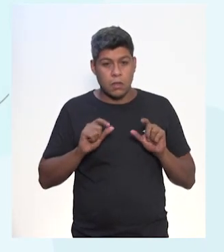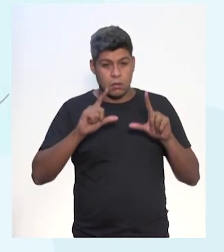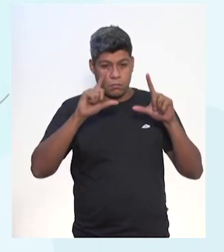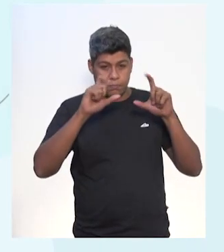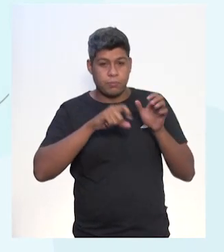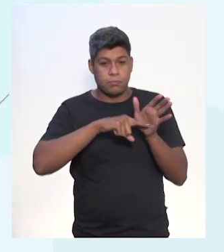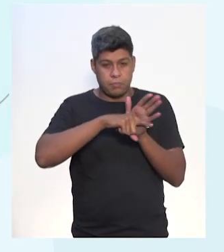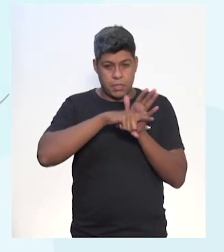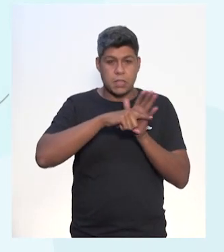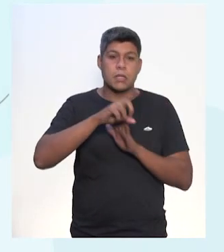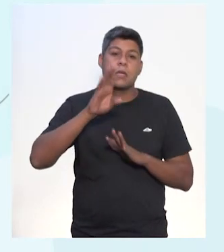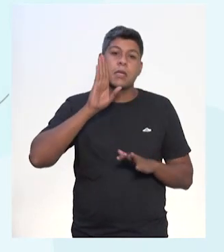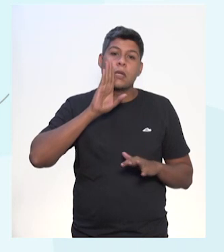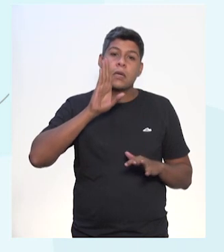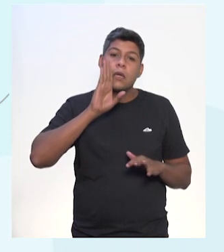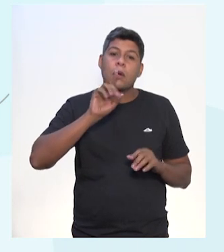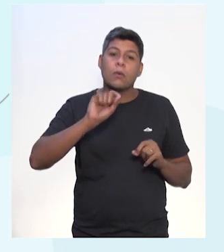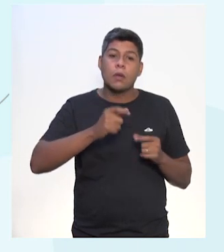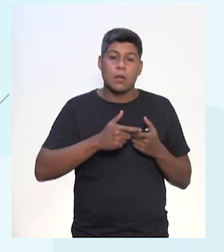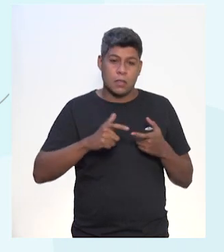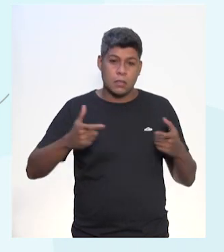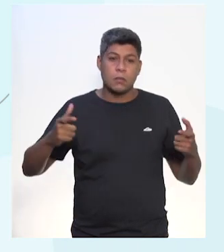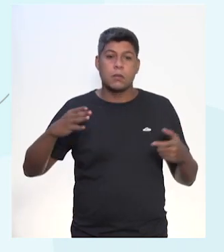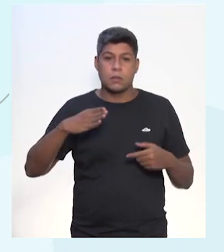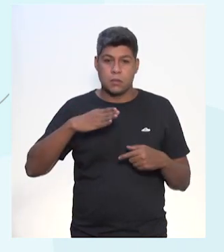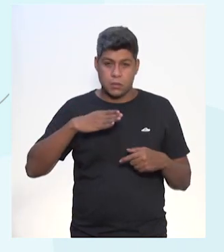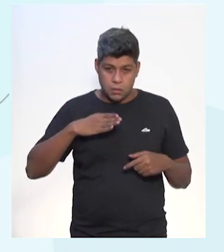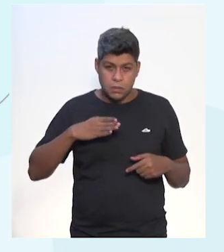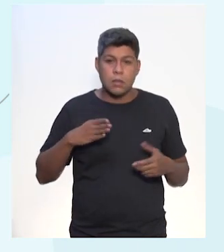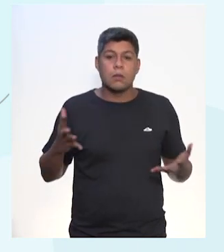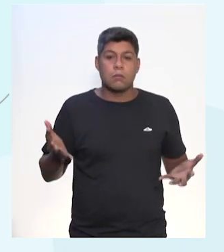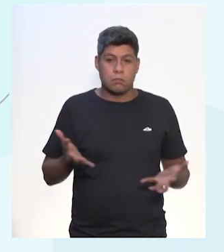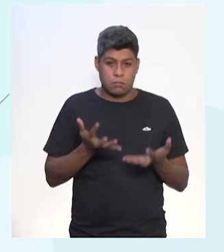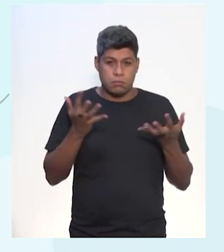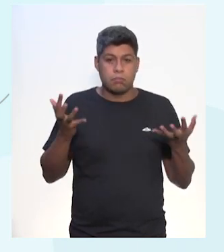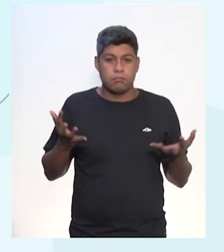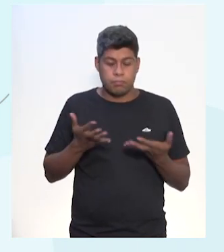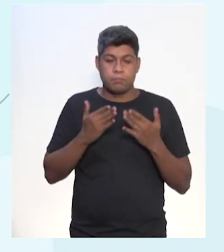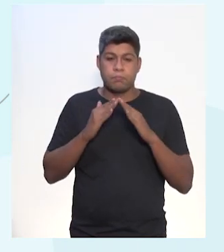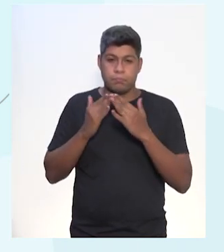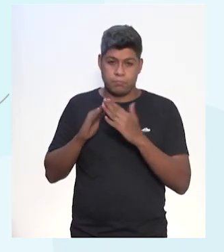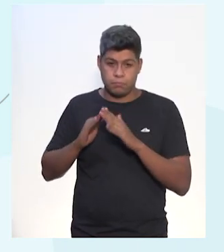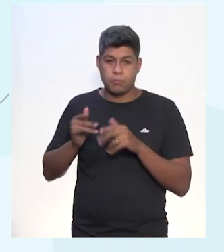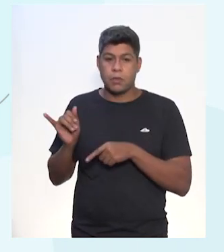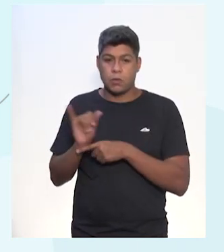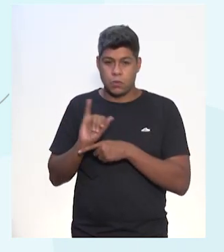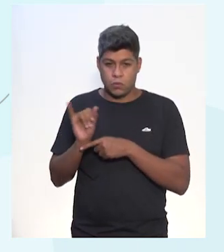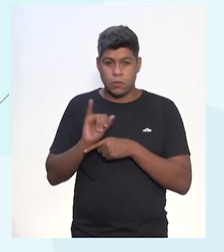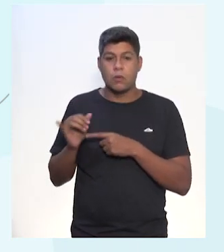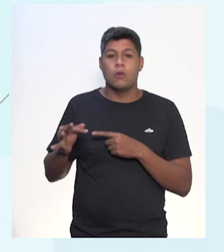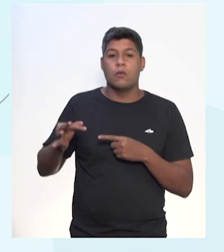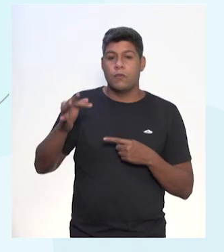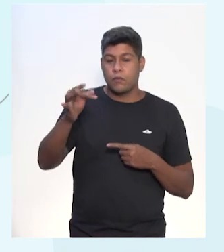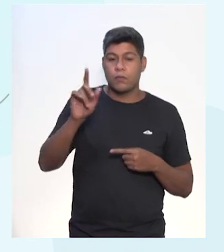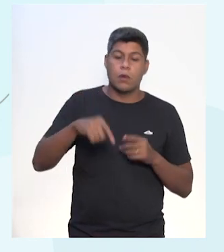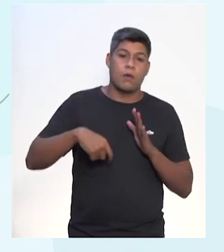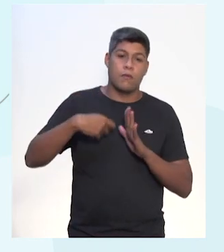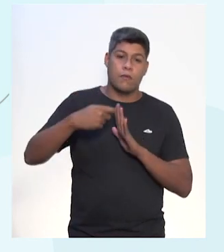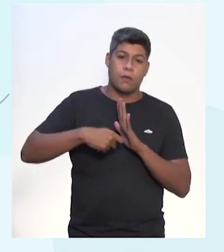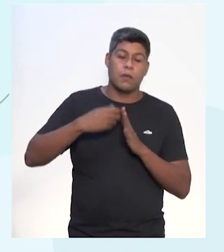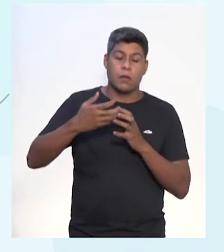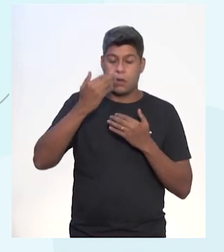uma pesquisa legal aí sobre o crescimento das cidades e a periferização, que está aí no YouTube, né, do canal Futuro, é um vídeo.